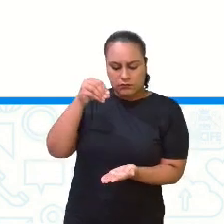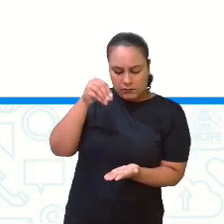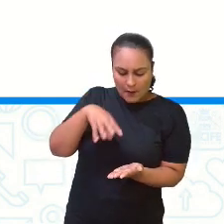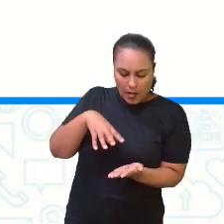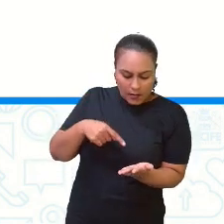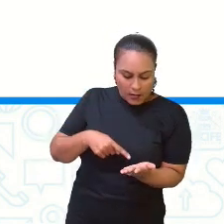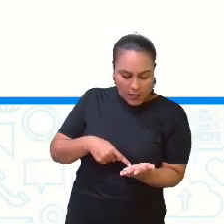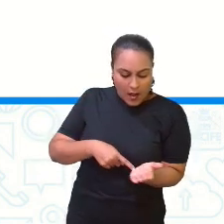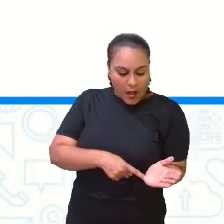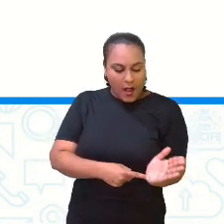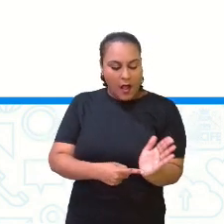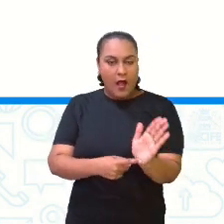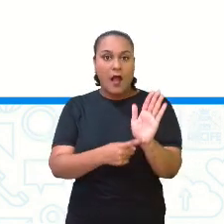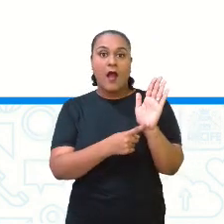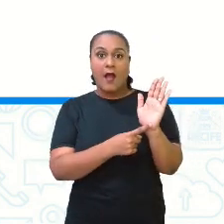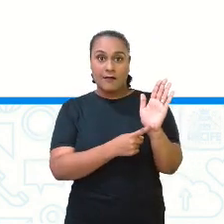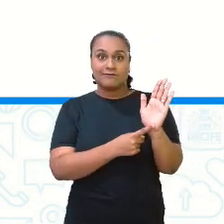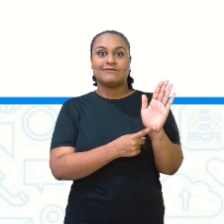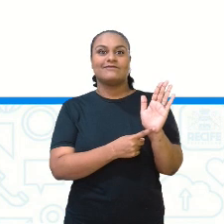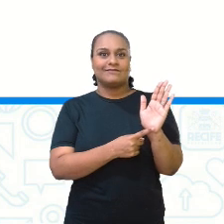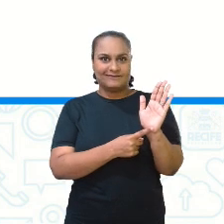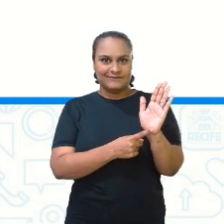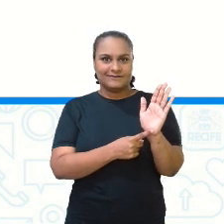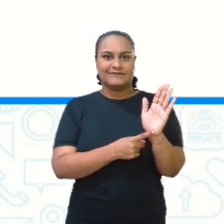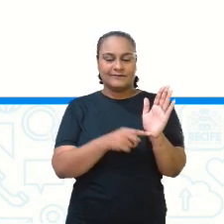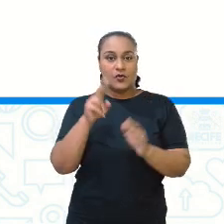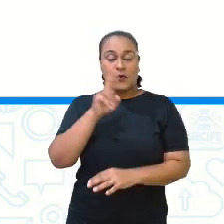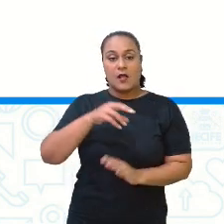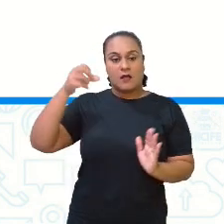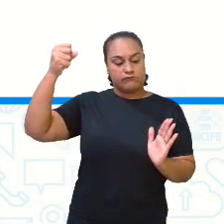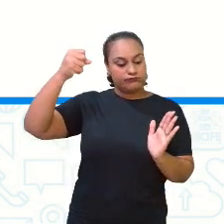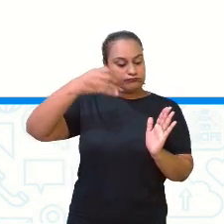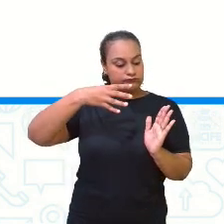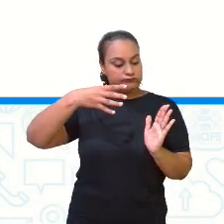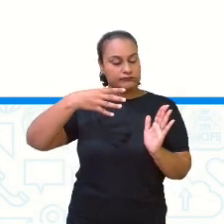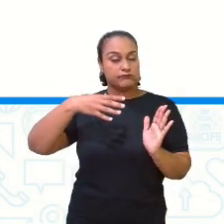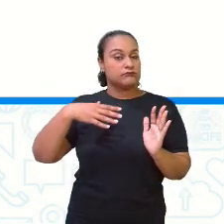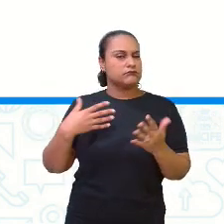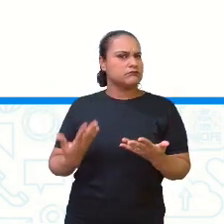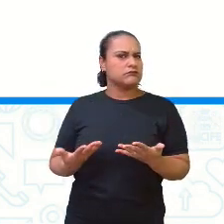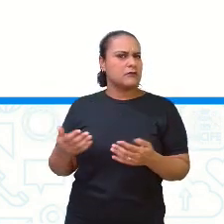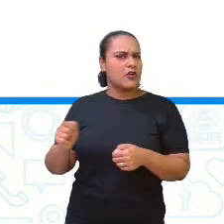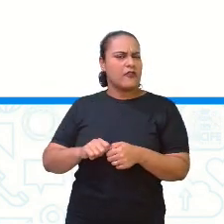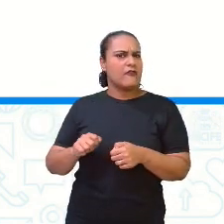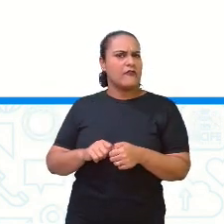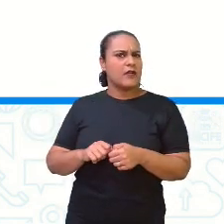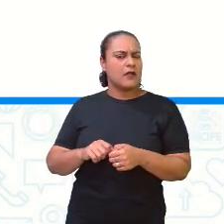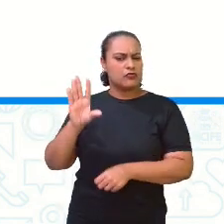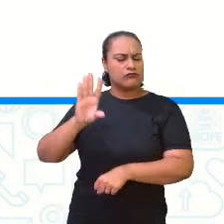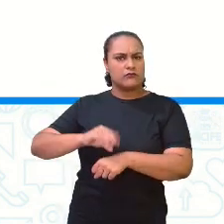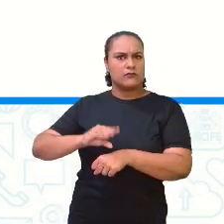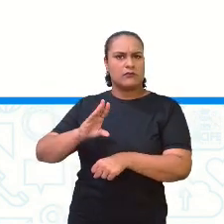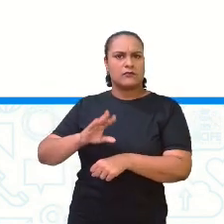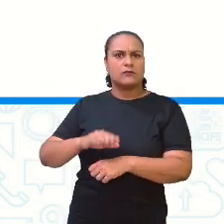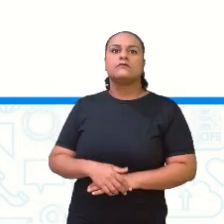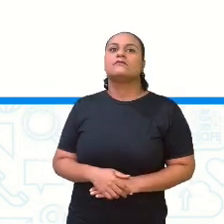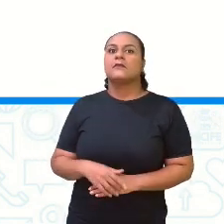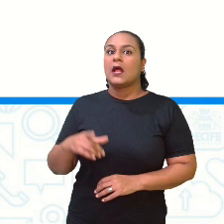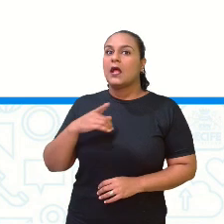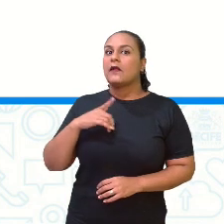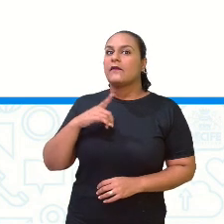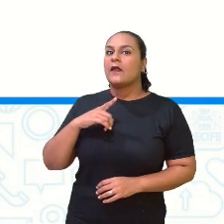radiante. Então, em especial, a luz. Então, como é que é feita uma fotografia? Coloca um